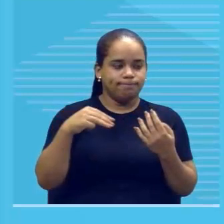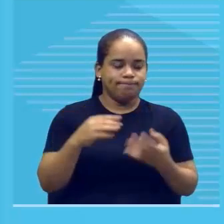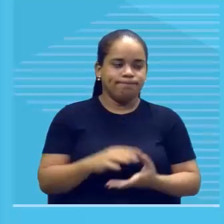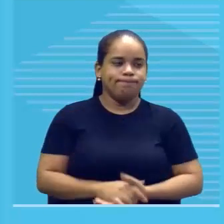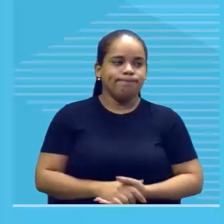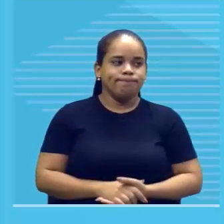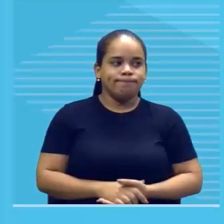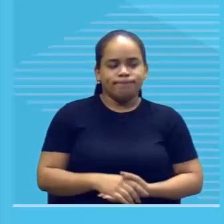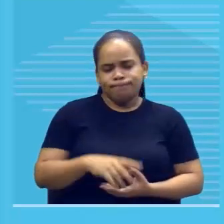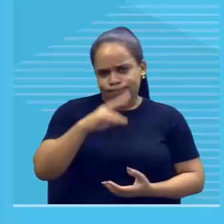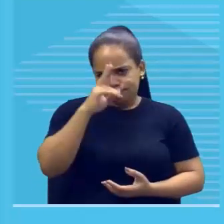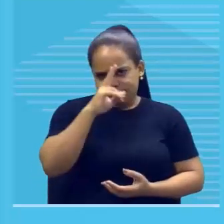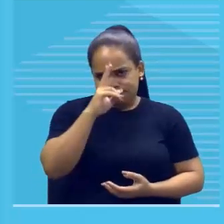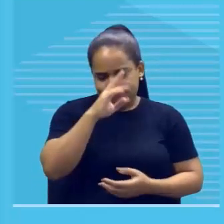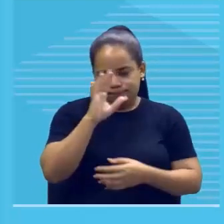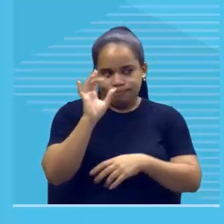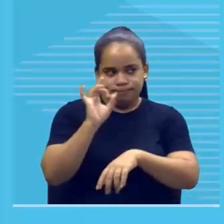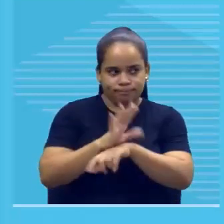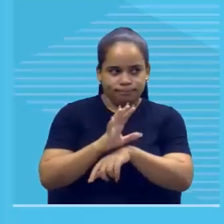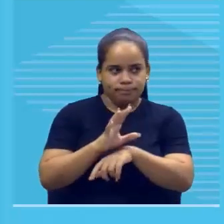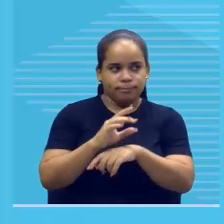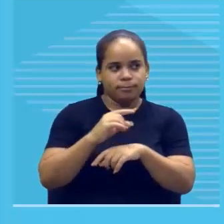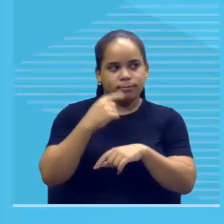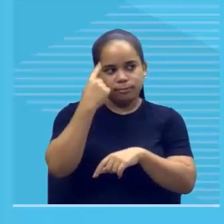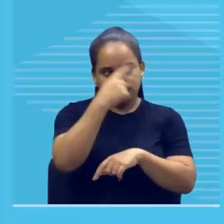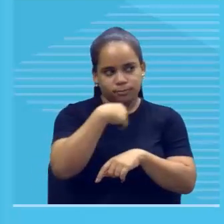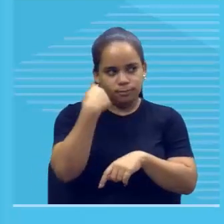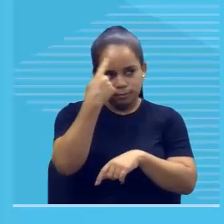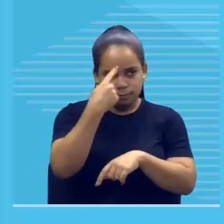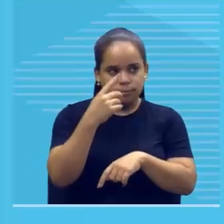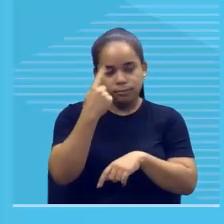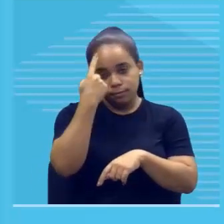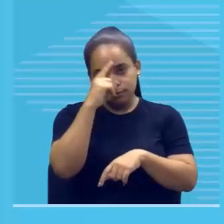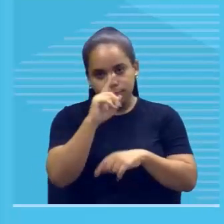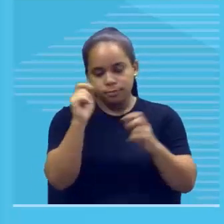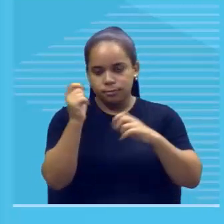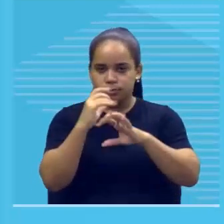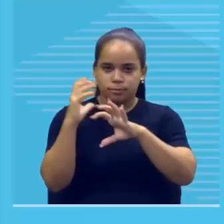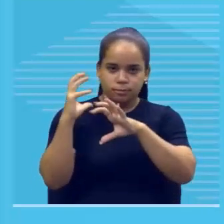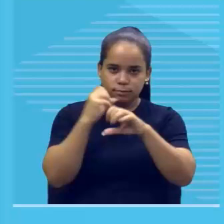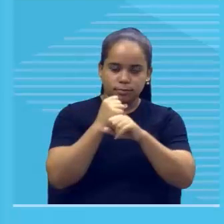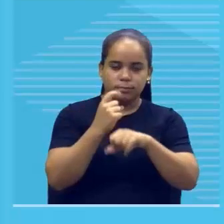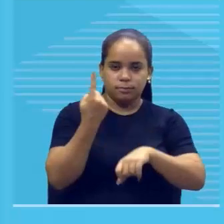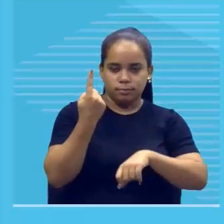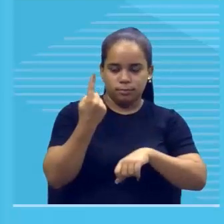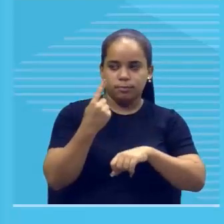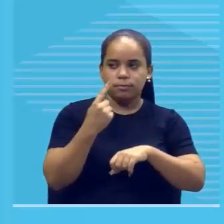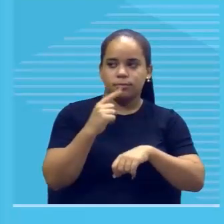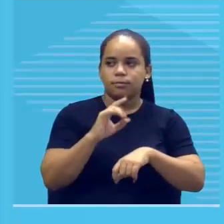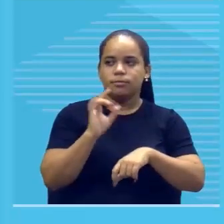tu tá lembrado dá a dica produção que horas e dias tu pode transformar numa grandezas ó beleza